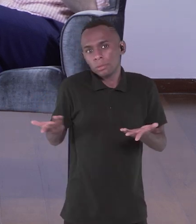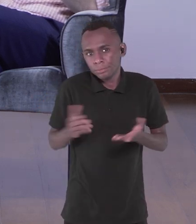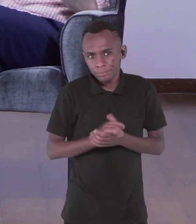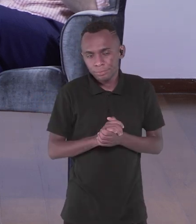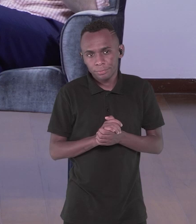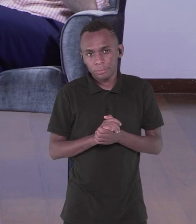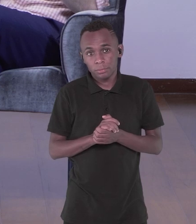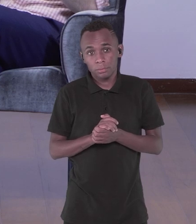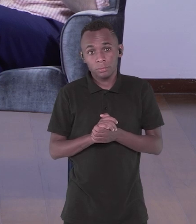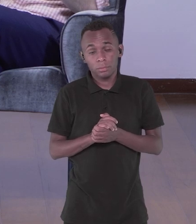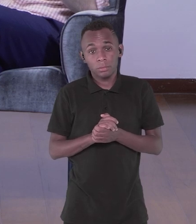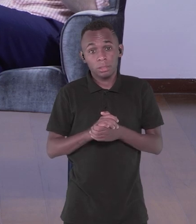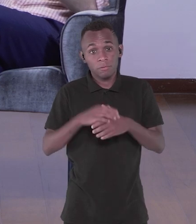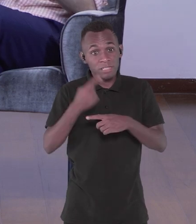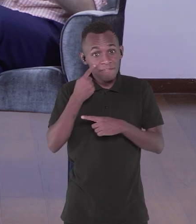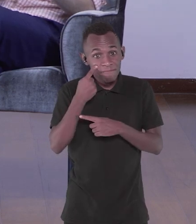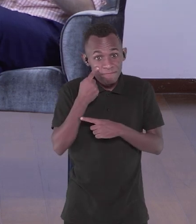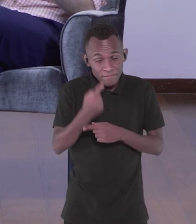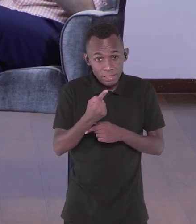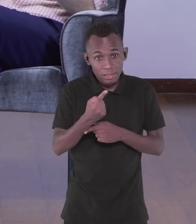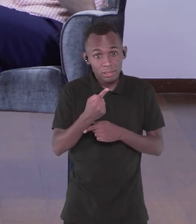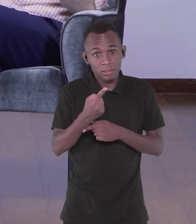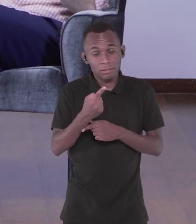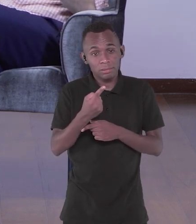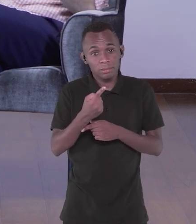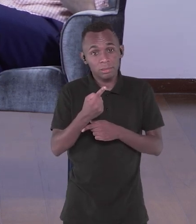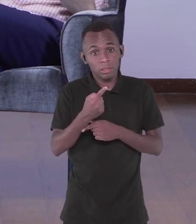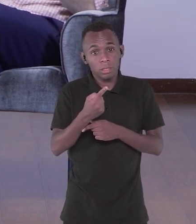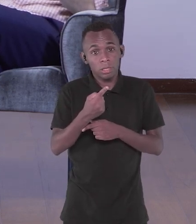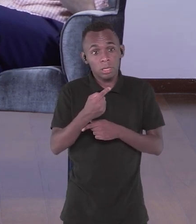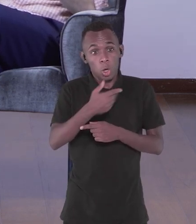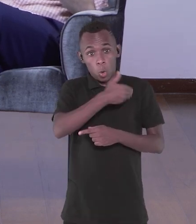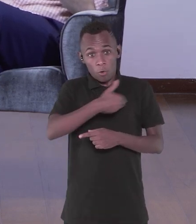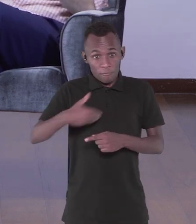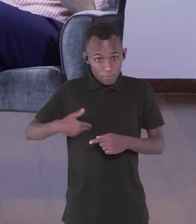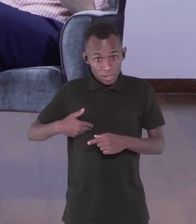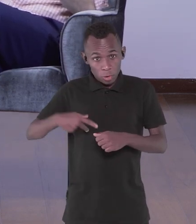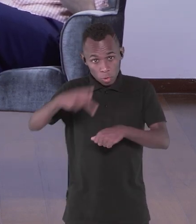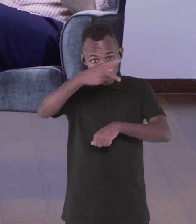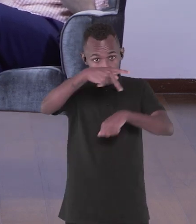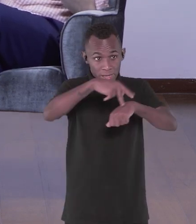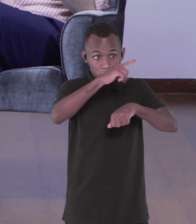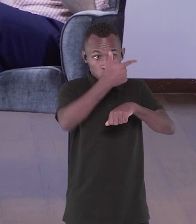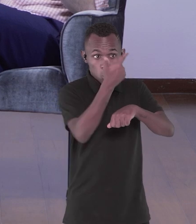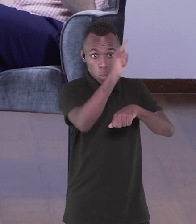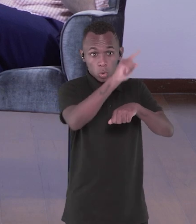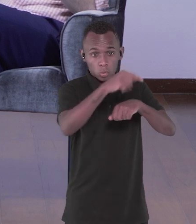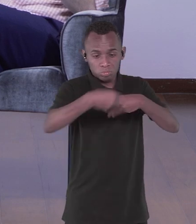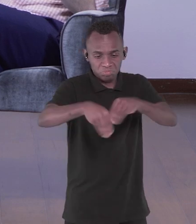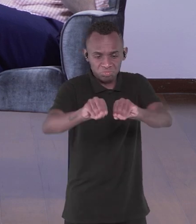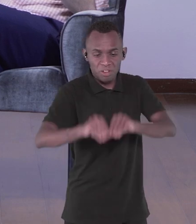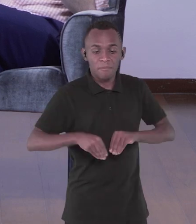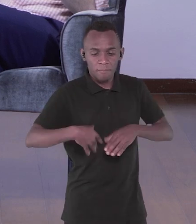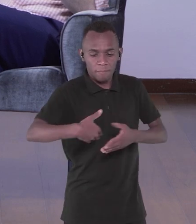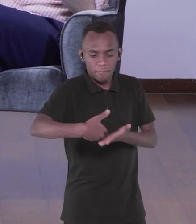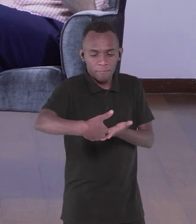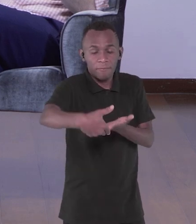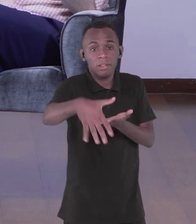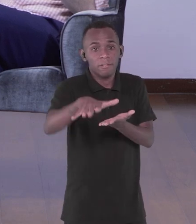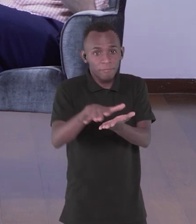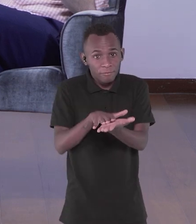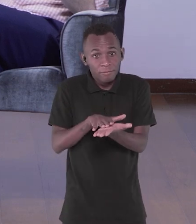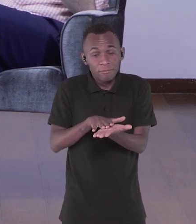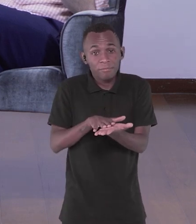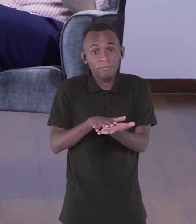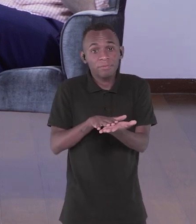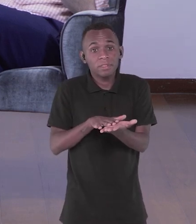Você vê chefes de Estado colocando tapete vermelho para receber aquelas pessoas, porque eles sabem que aquela população daquele